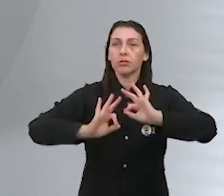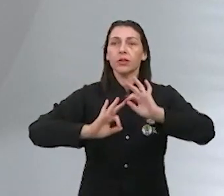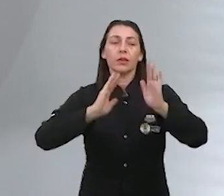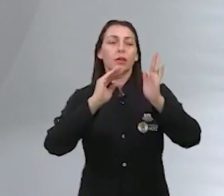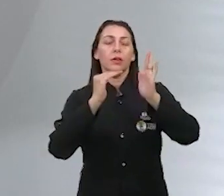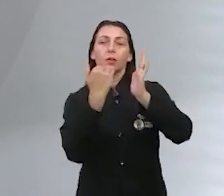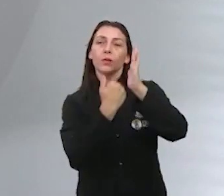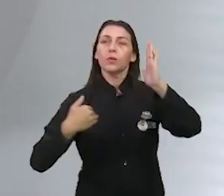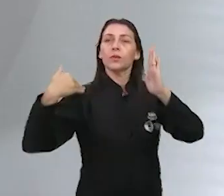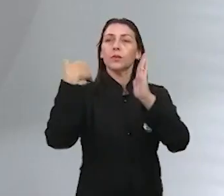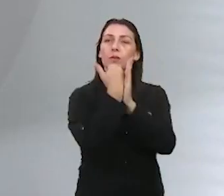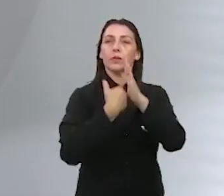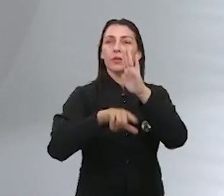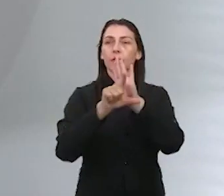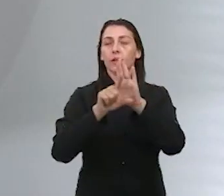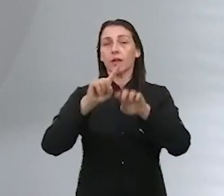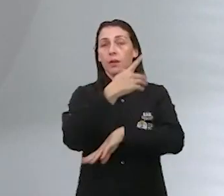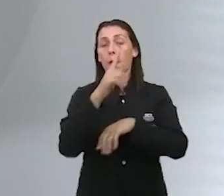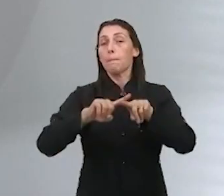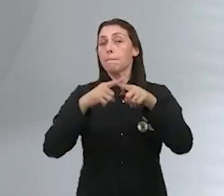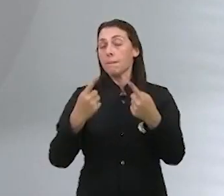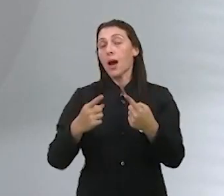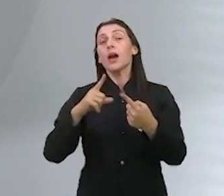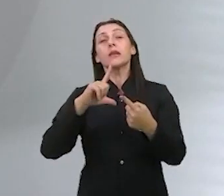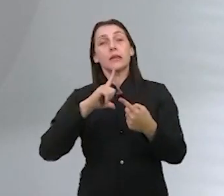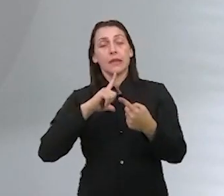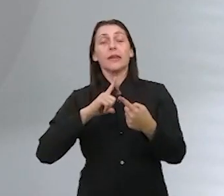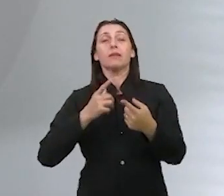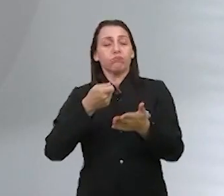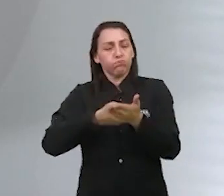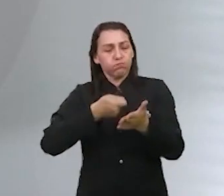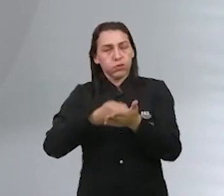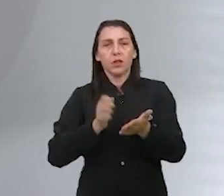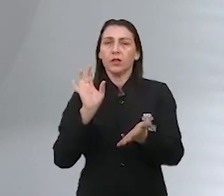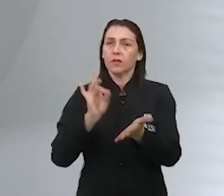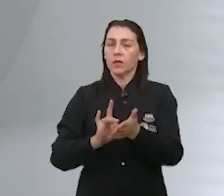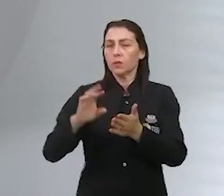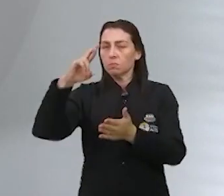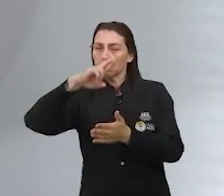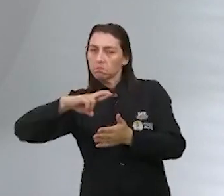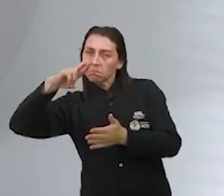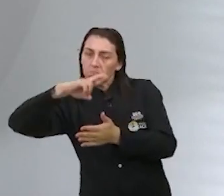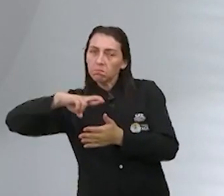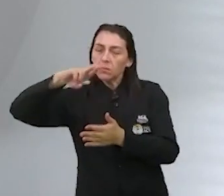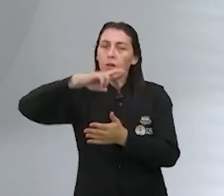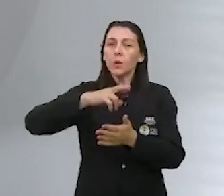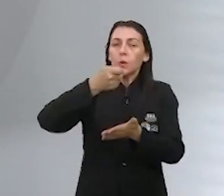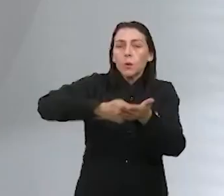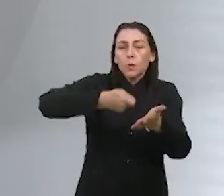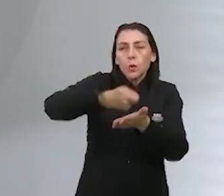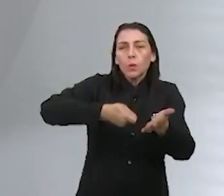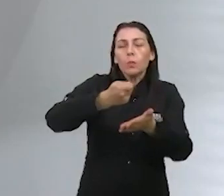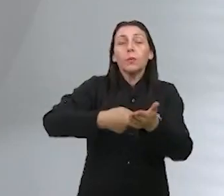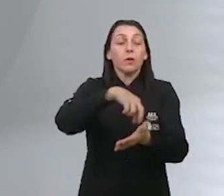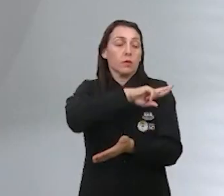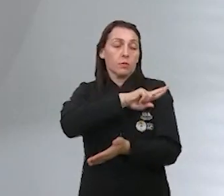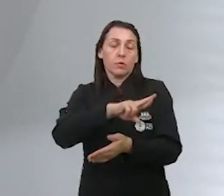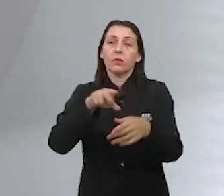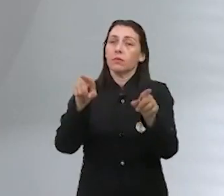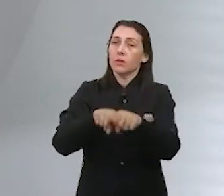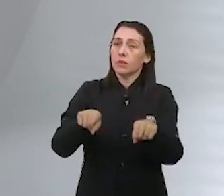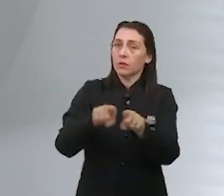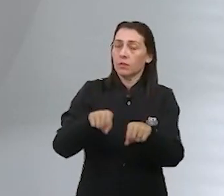quantidade de leis ambientais, mas que faça valer as que existem, tá? Aumentando a fiscalização, cobrando dos responsáveis,